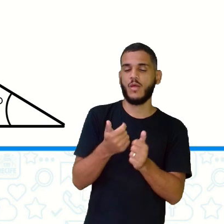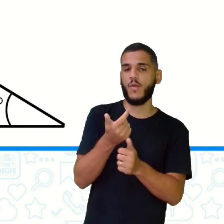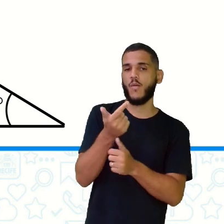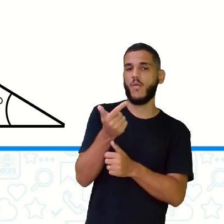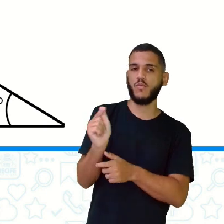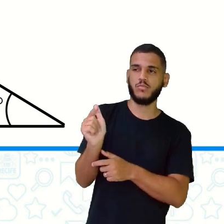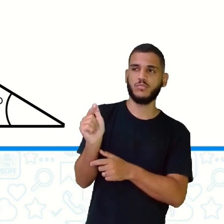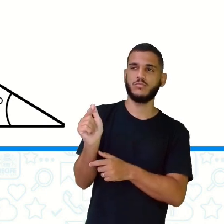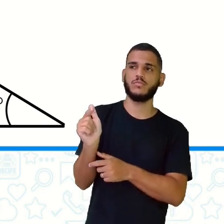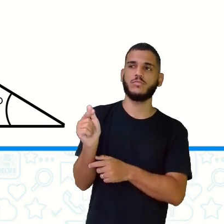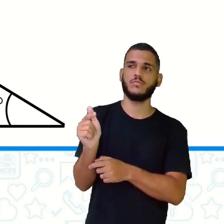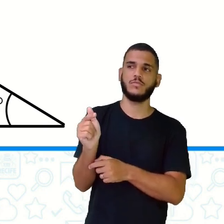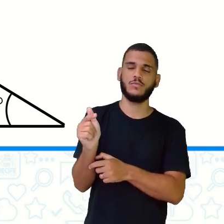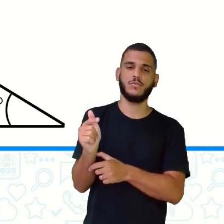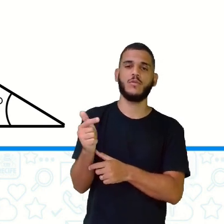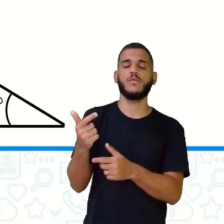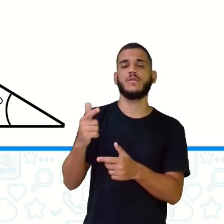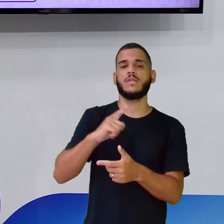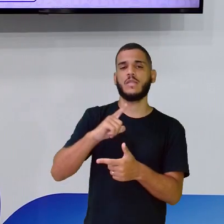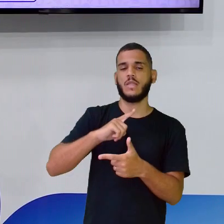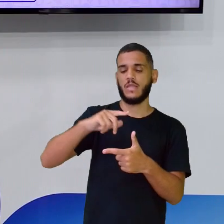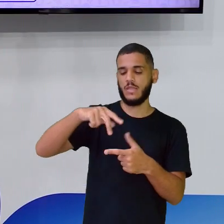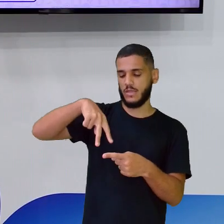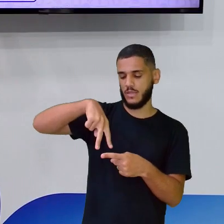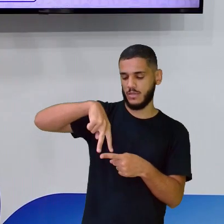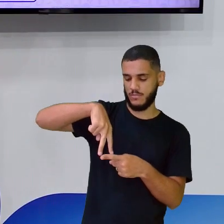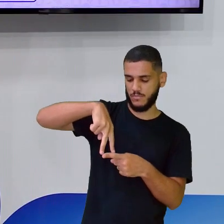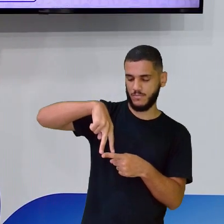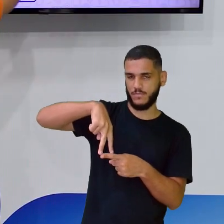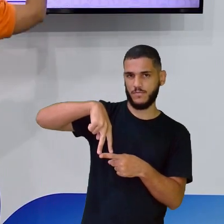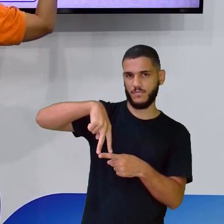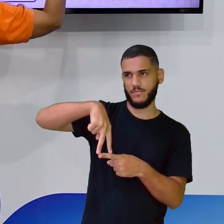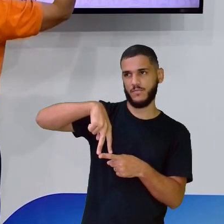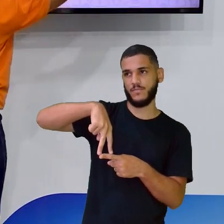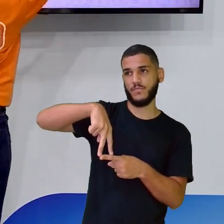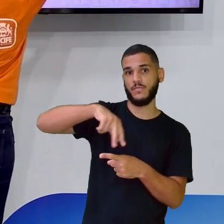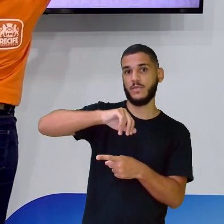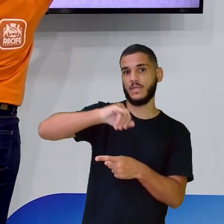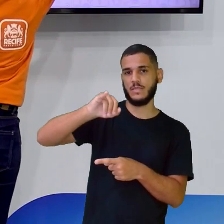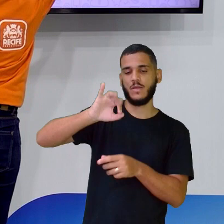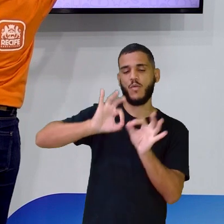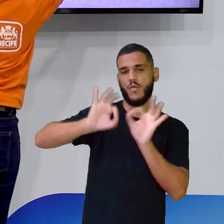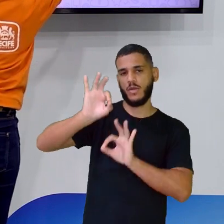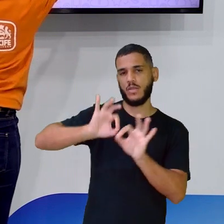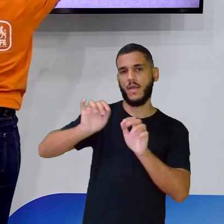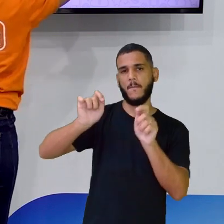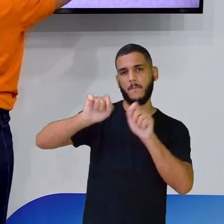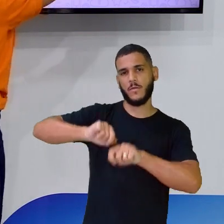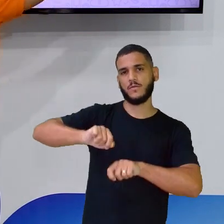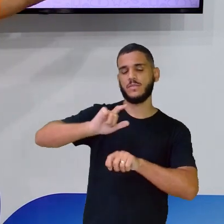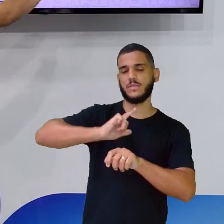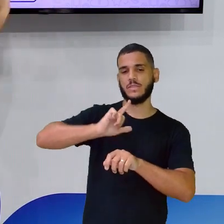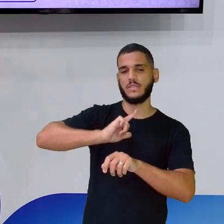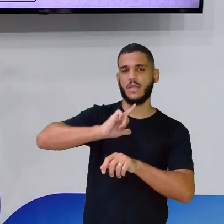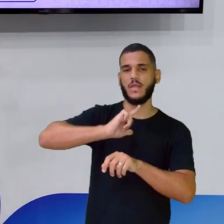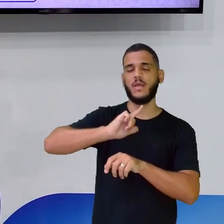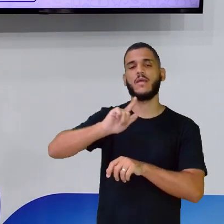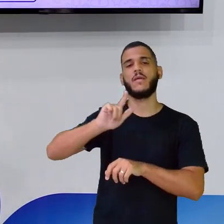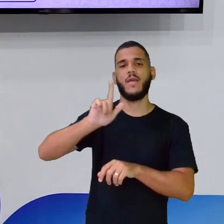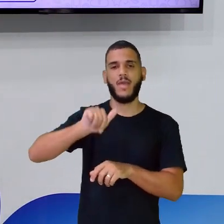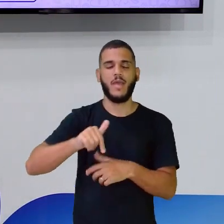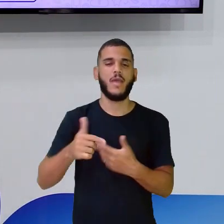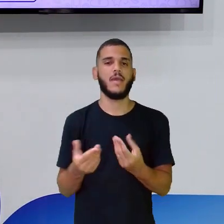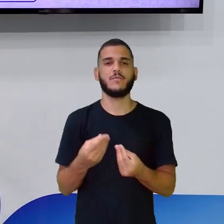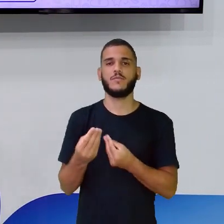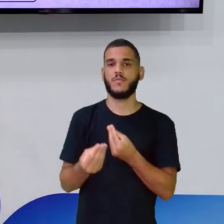outro triângulo desse aqui, se eu cortar aqui e colocar aqui em cima, a gente tem